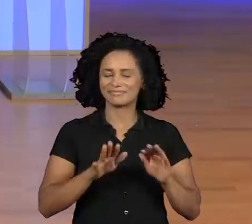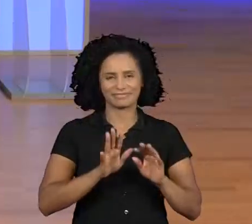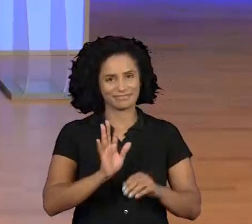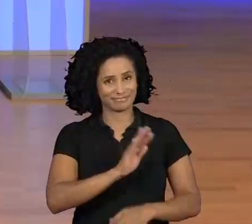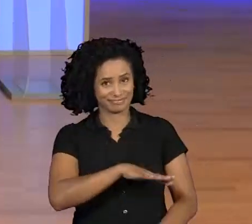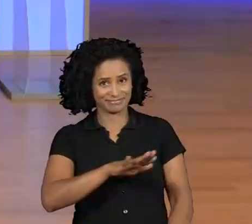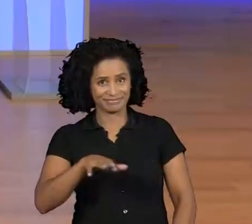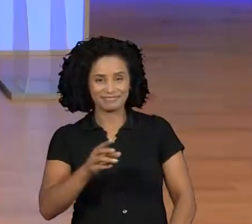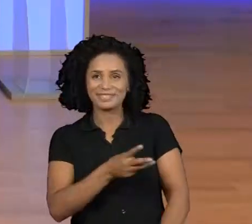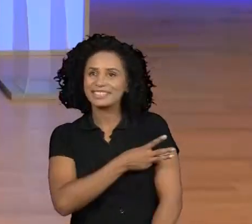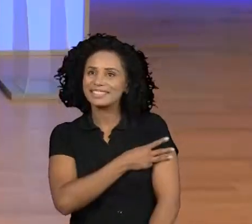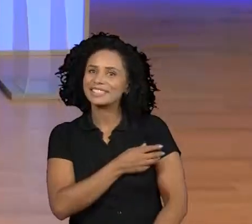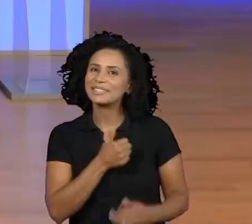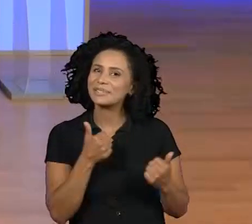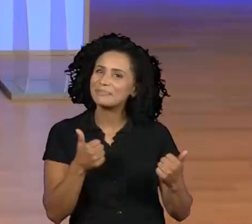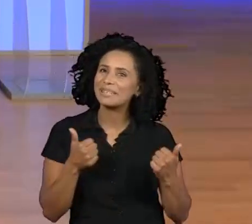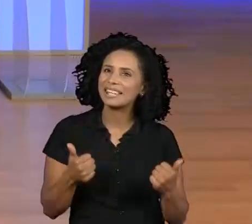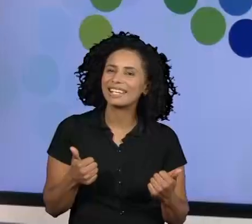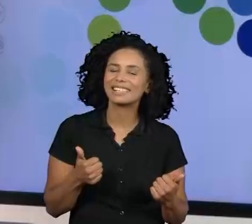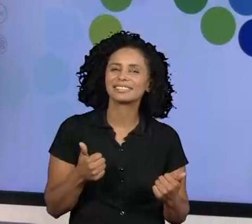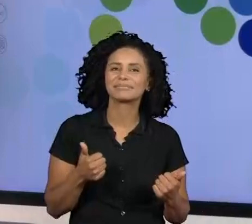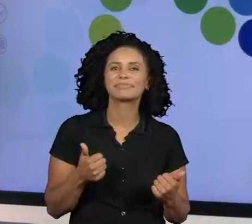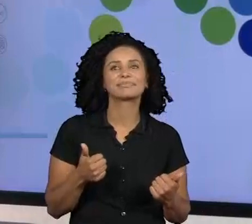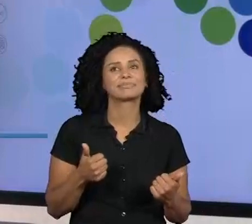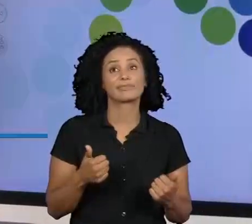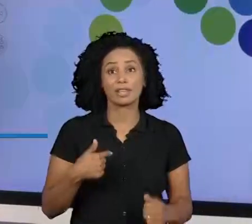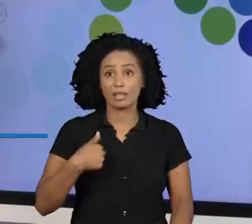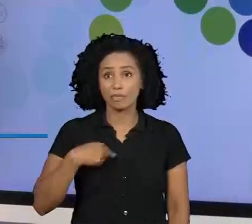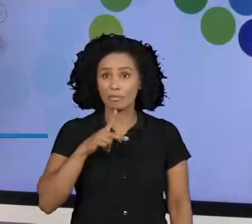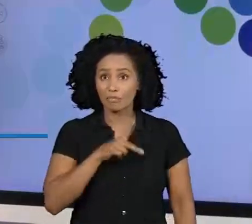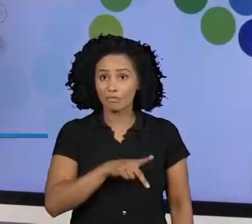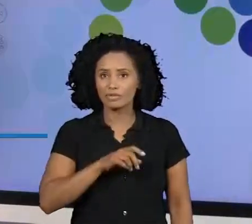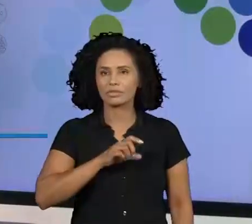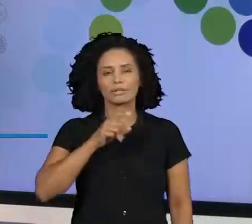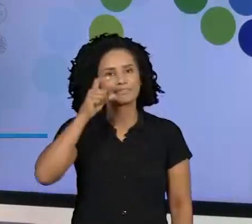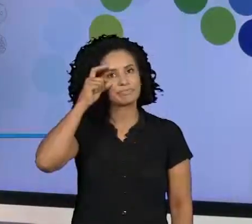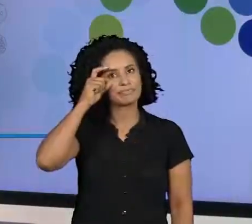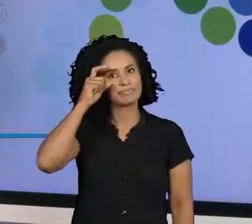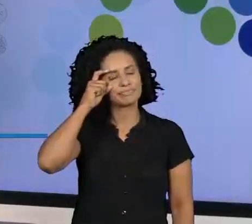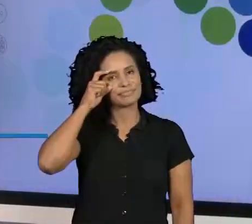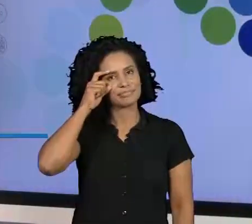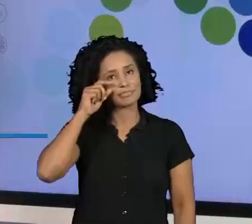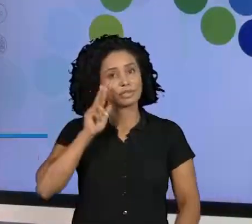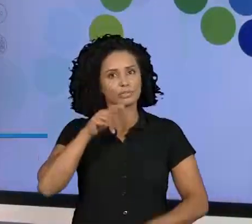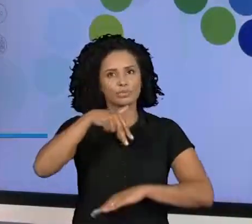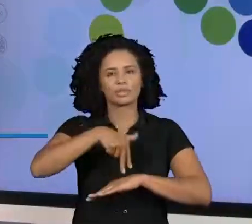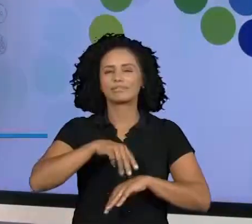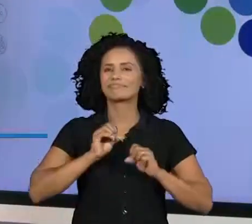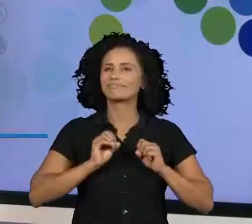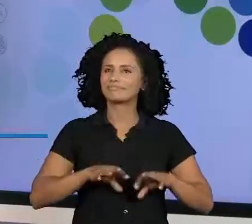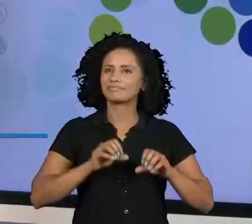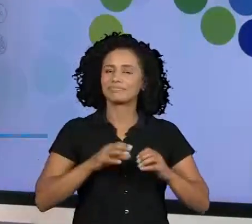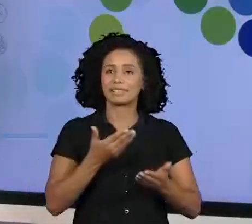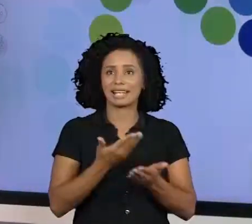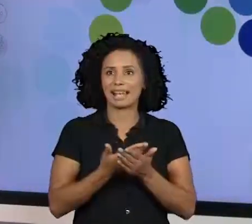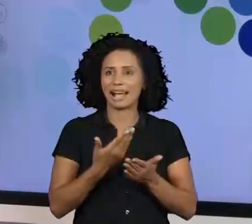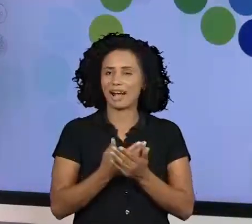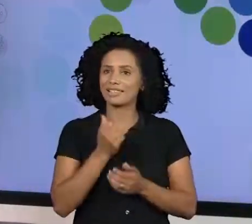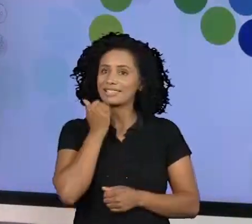galerinha do terceiro ano, tudo bem com vocês? Eu sou a professora Genoveva Alves, estou aqui para mais uma aula